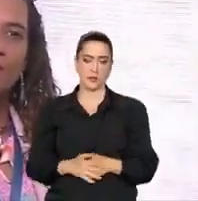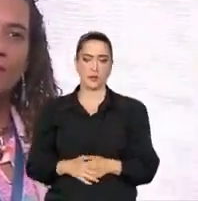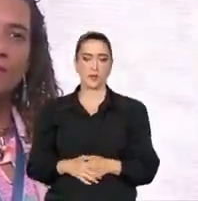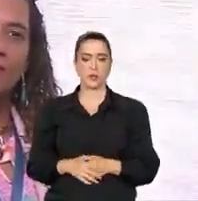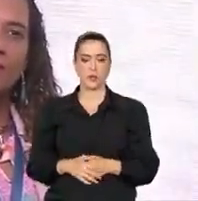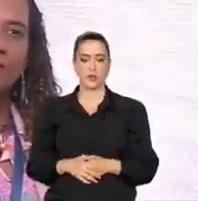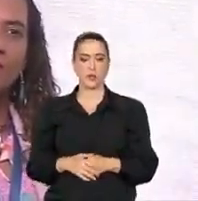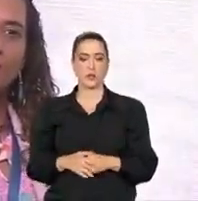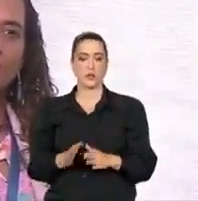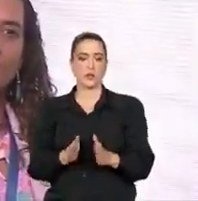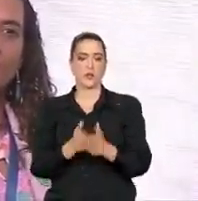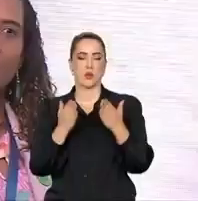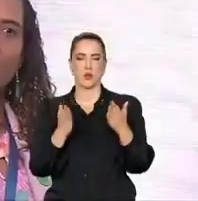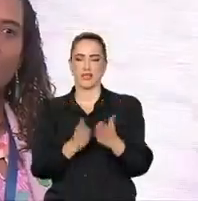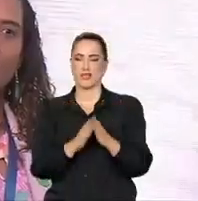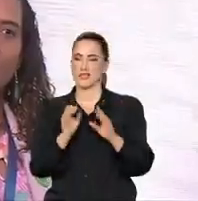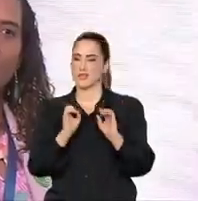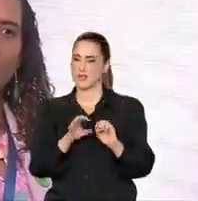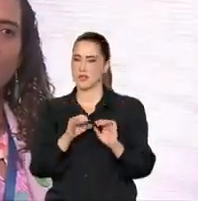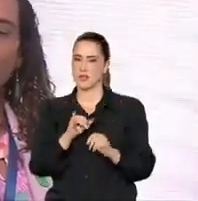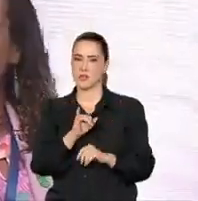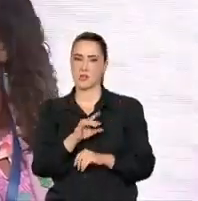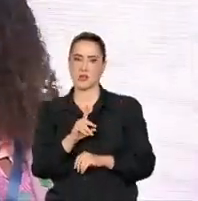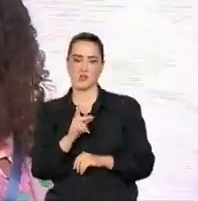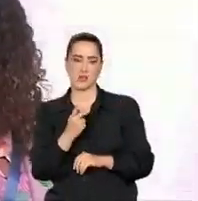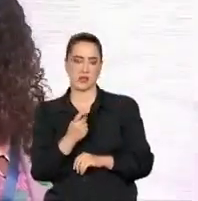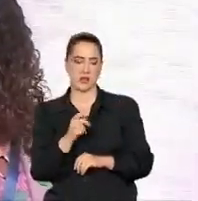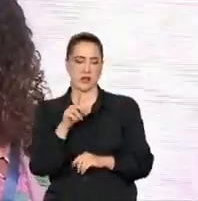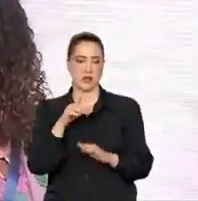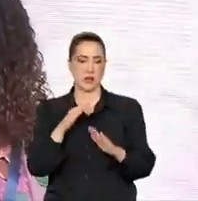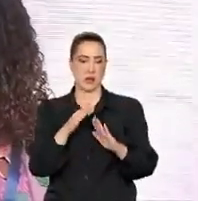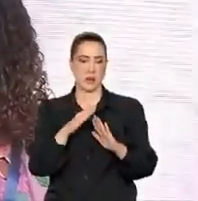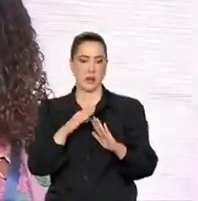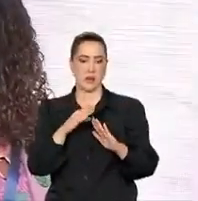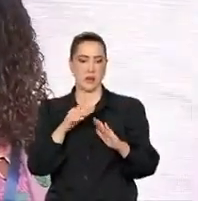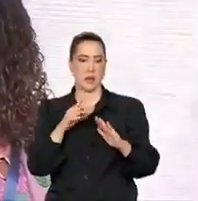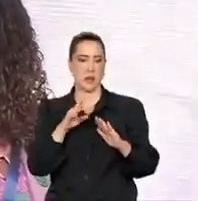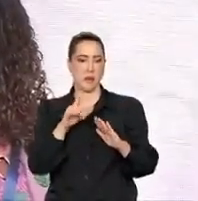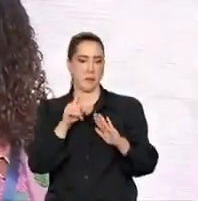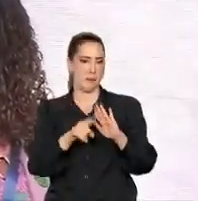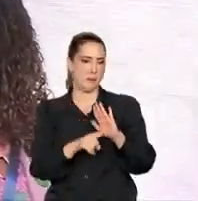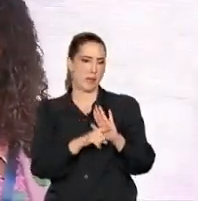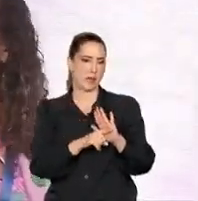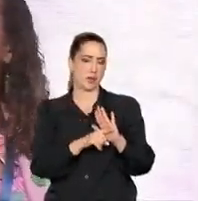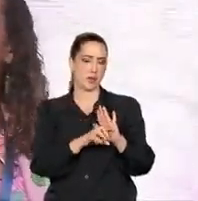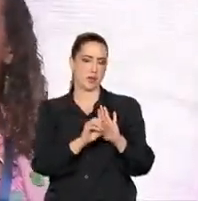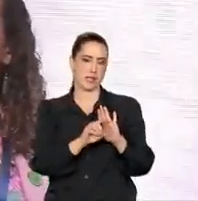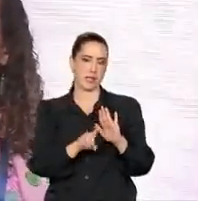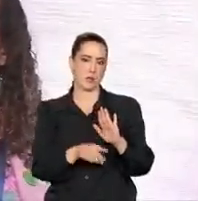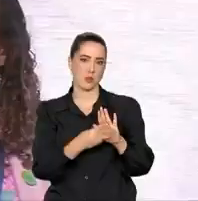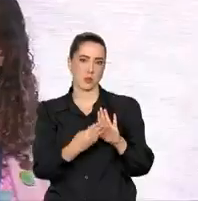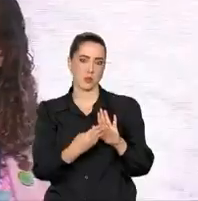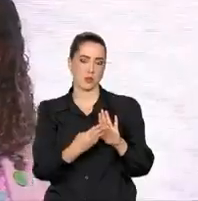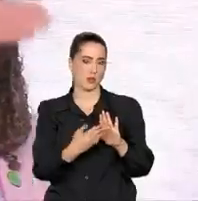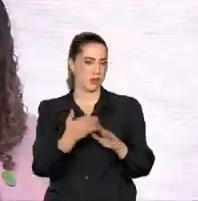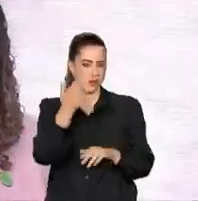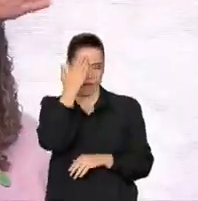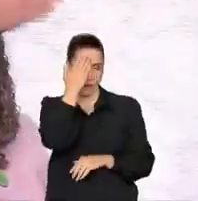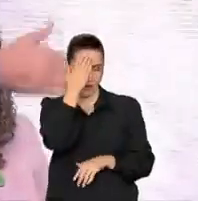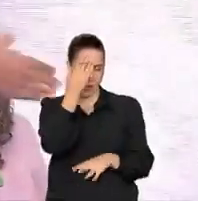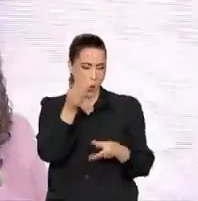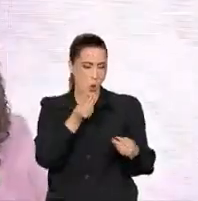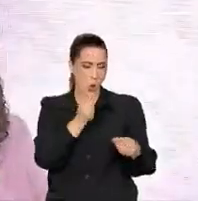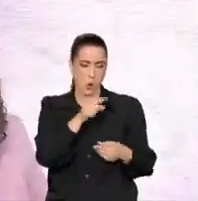na educação, o IDH era menos de 0,3, a gente não conseguia nem saber, porque só